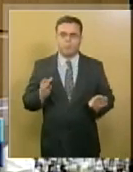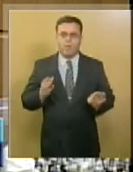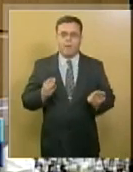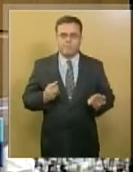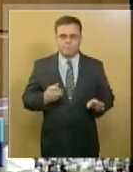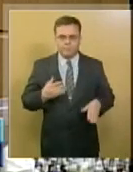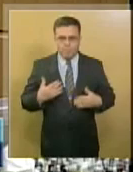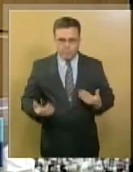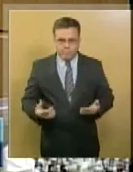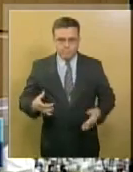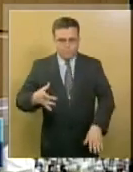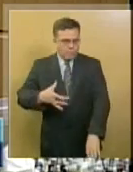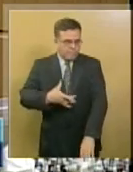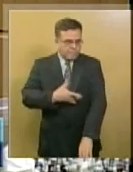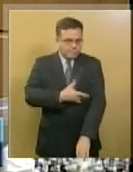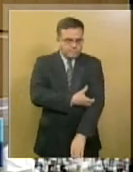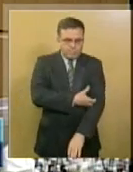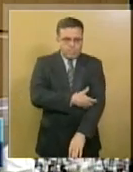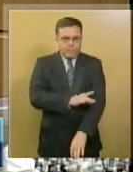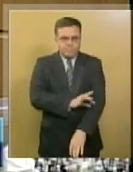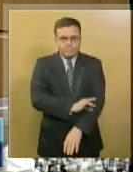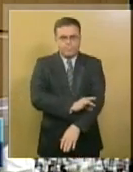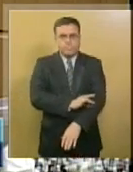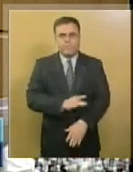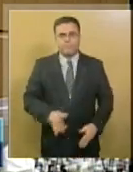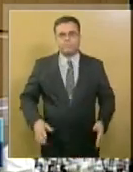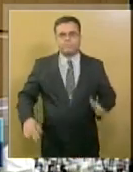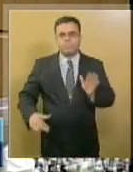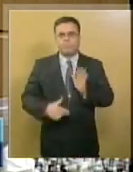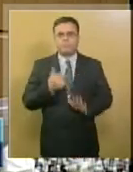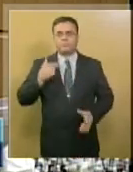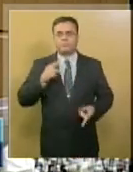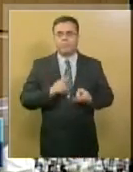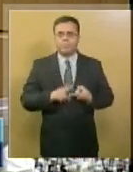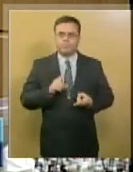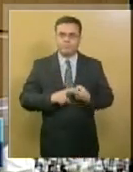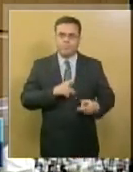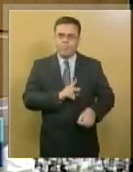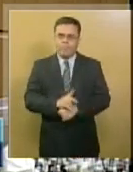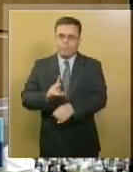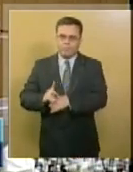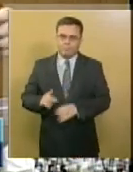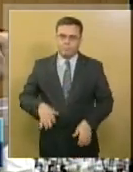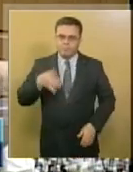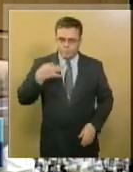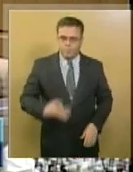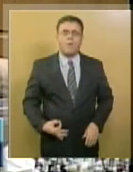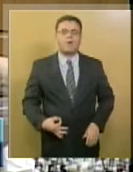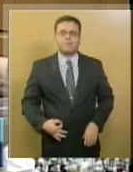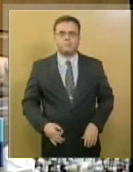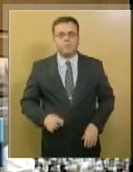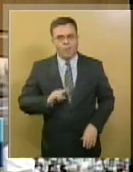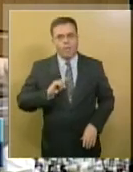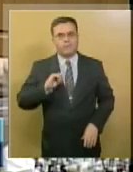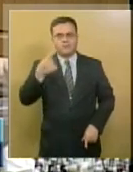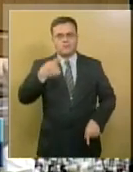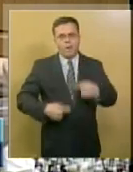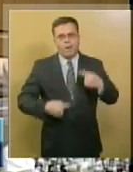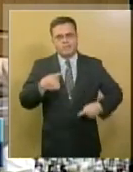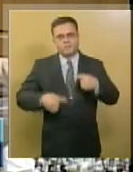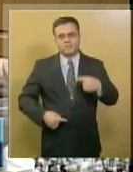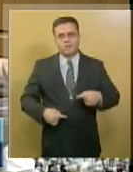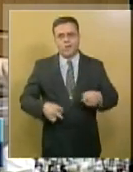a microchipagem e a castração como forma de controle populacional. É sim a primeira política pública a